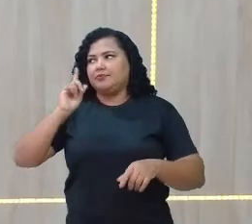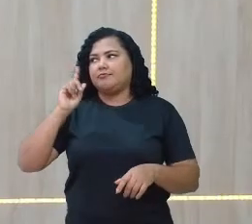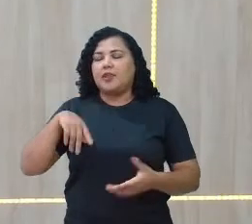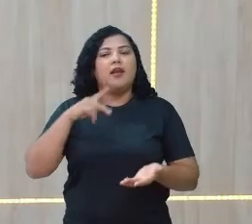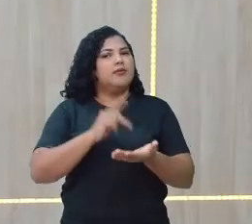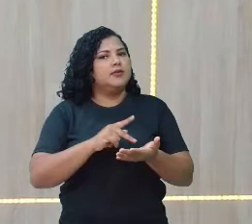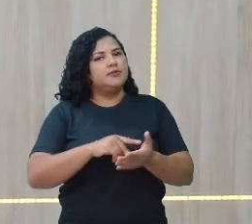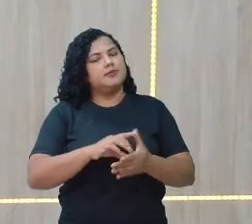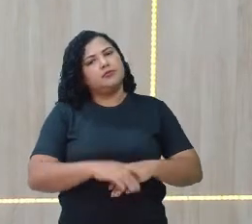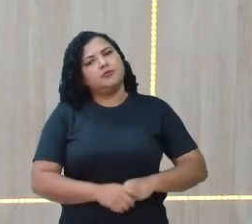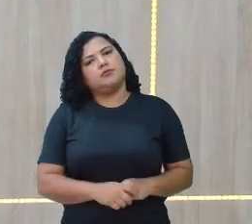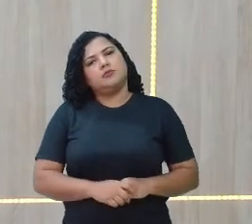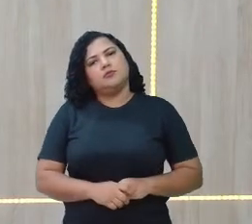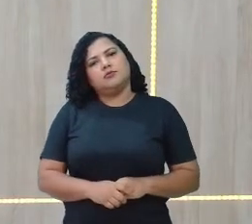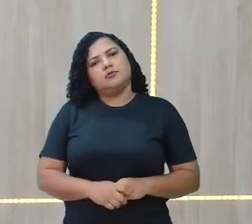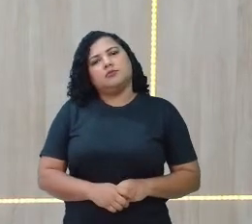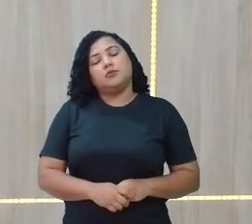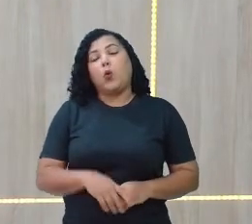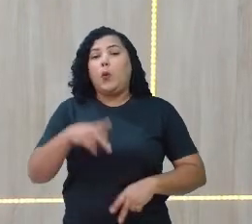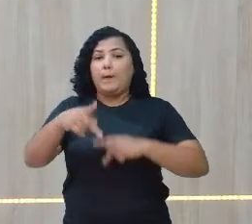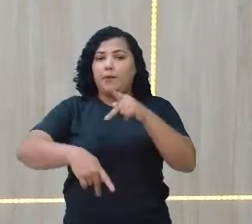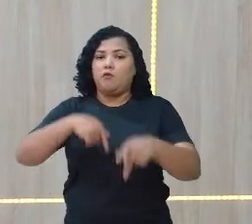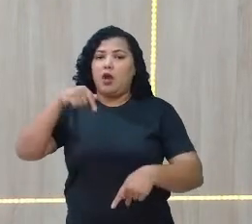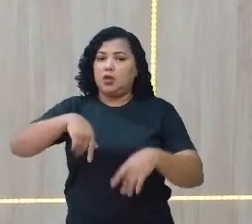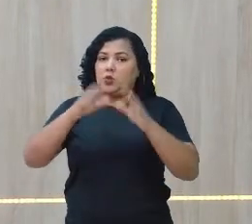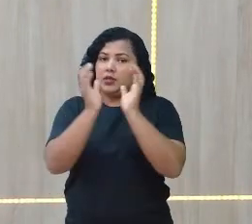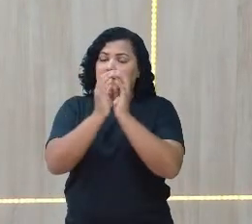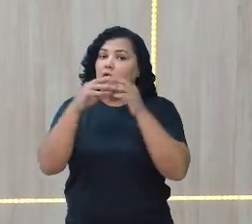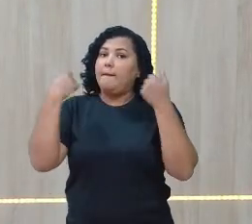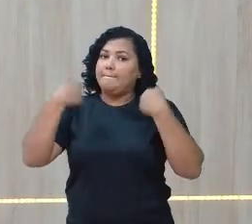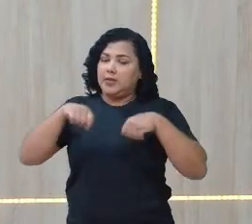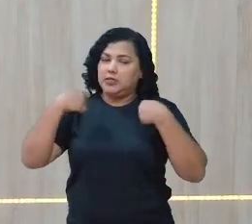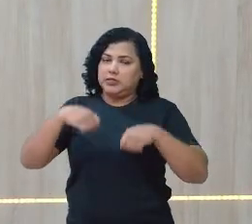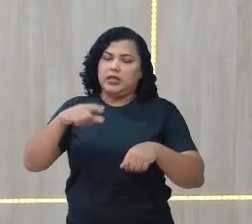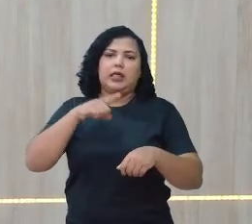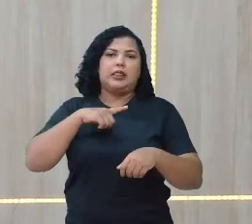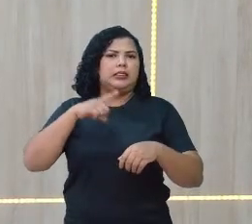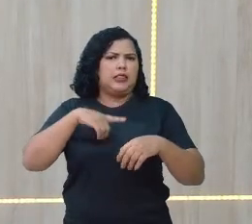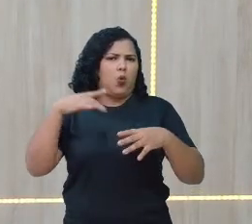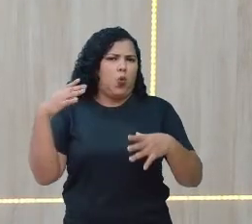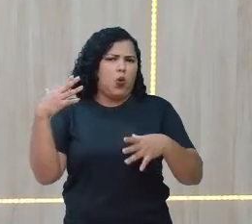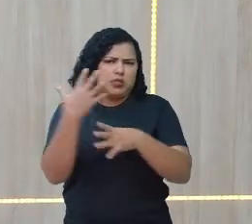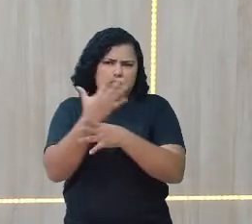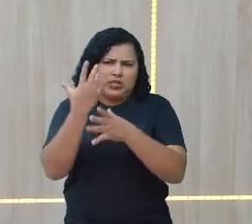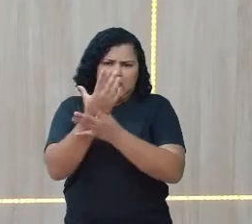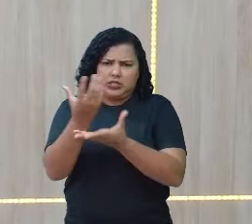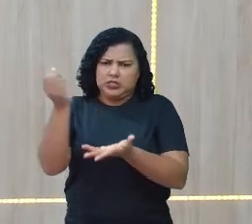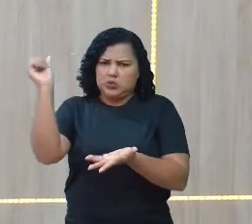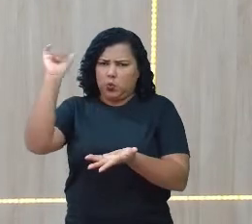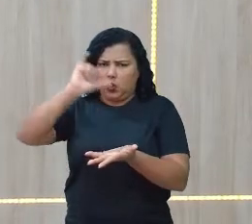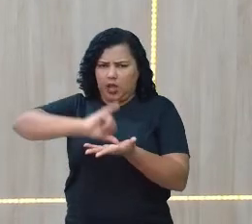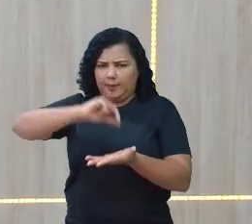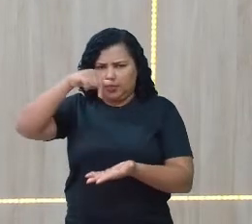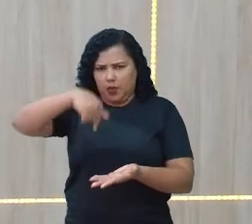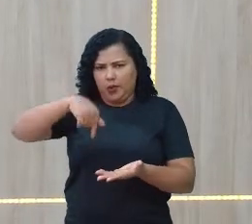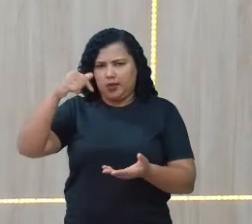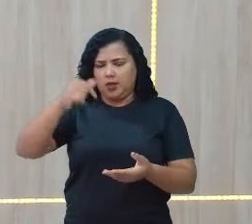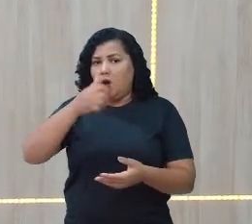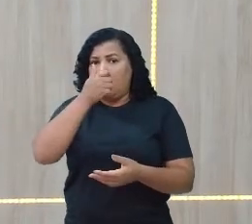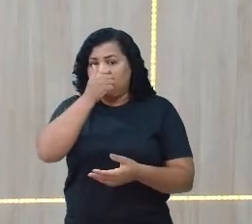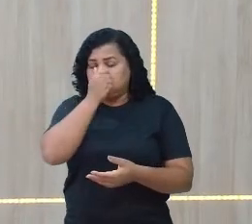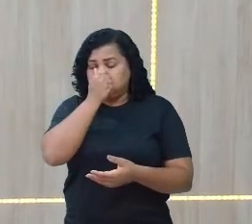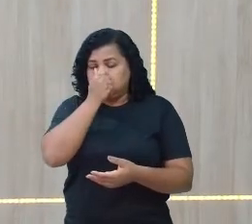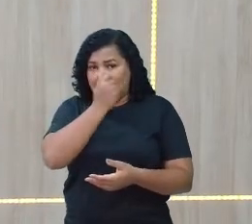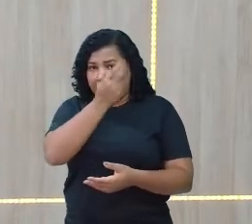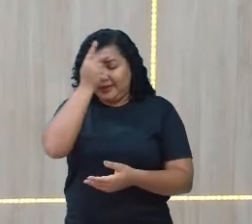tem a população do Recife hoje, né, que precisa muito. A gente tem uma região metropolitana muito grande, né? Como é que você vê, né,